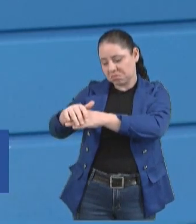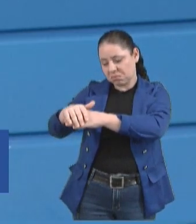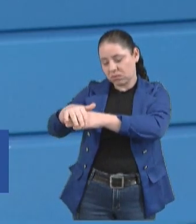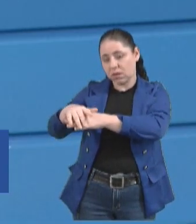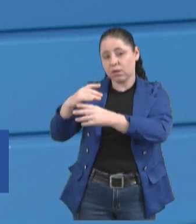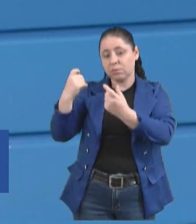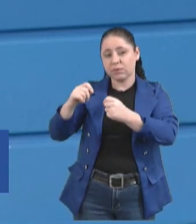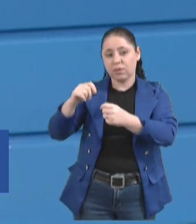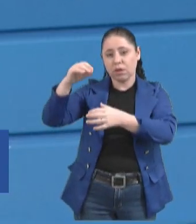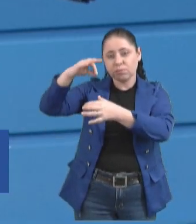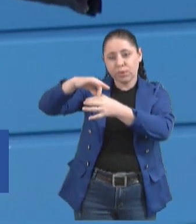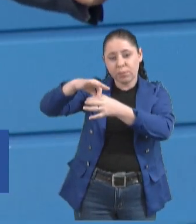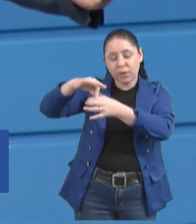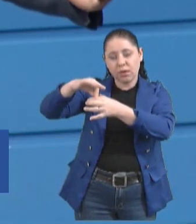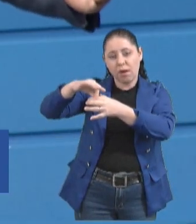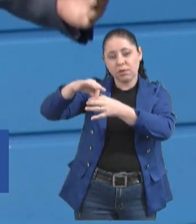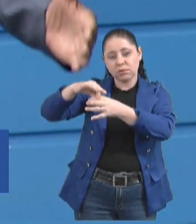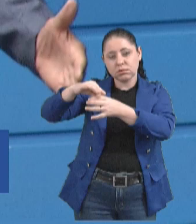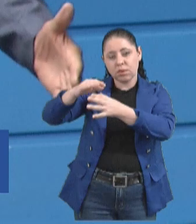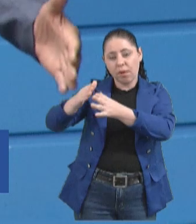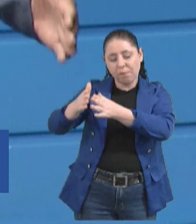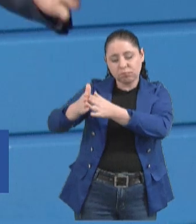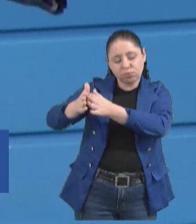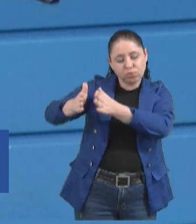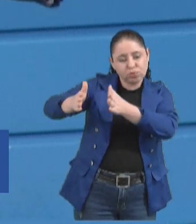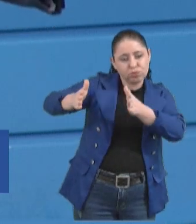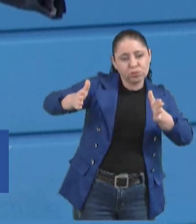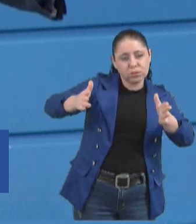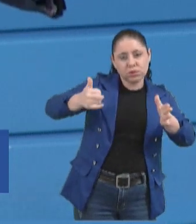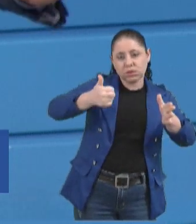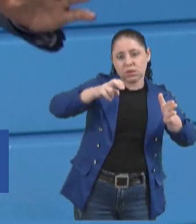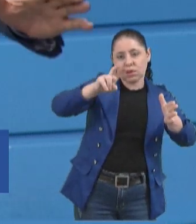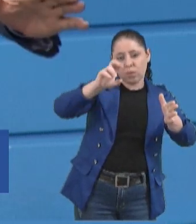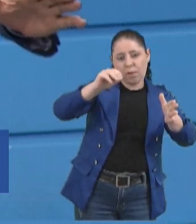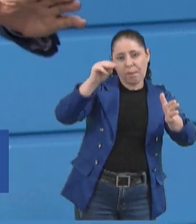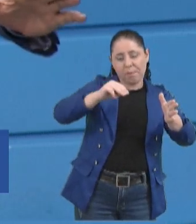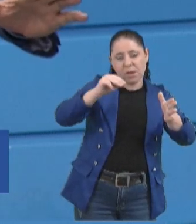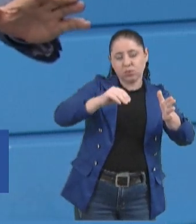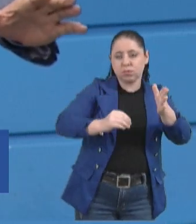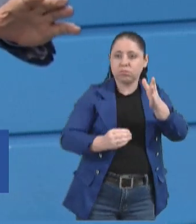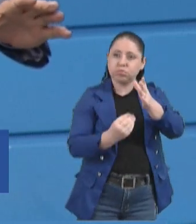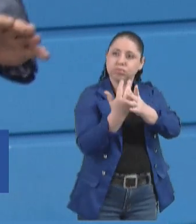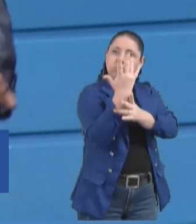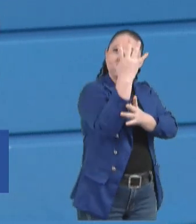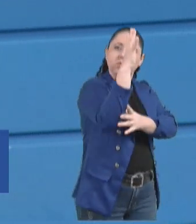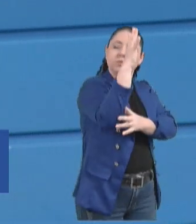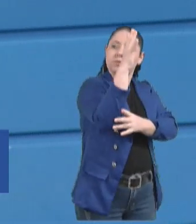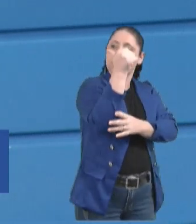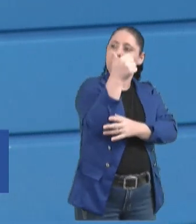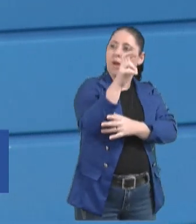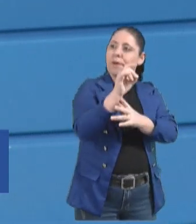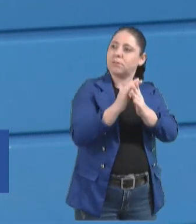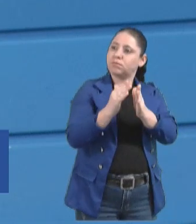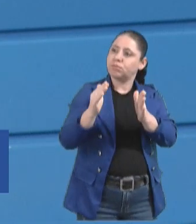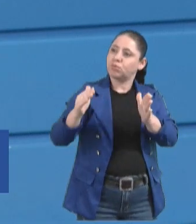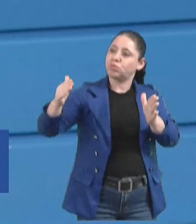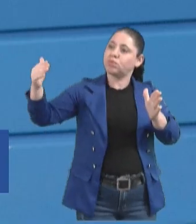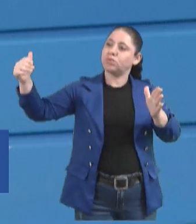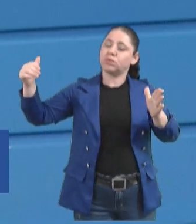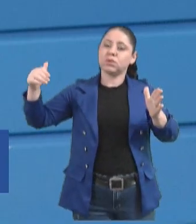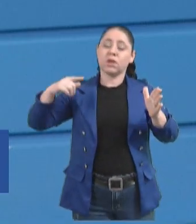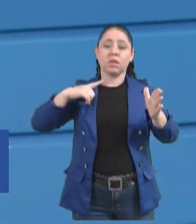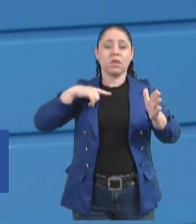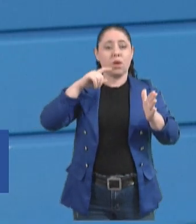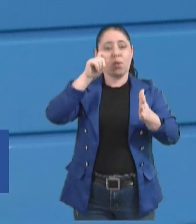que plantar 30 metros de cada lado por 150 metros árvore. Está lá plantado. Todo ano eu recebo